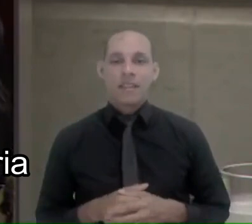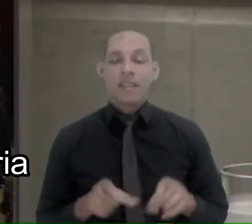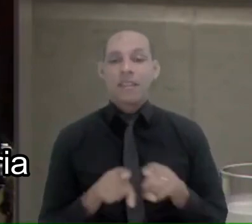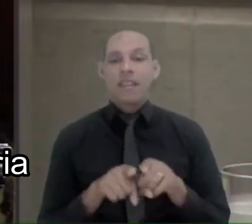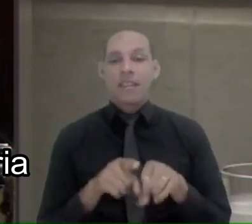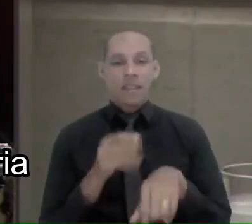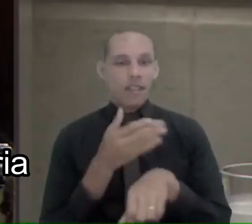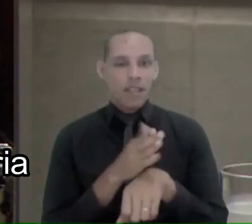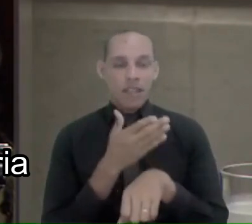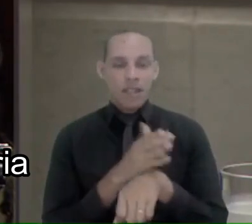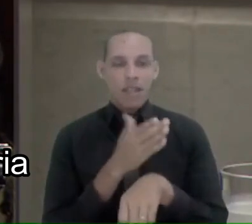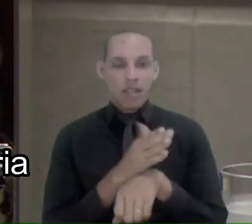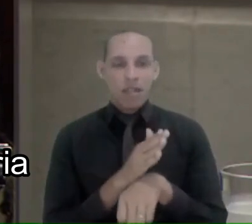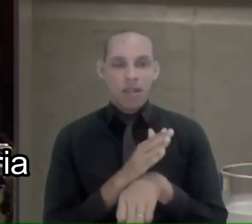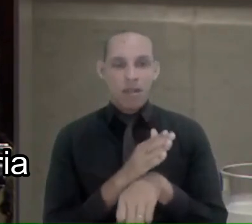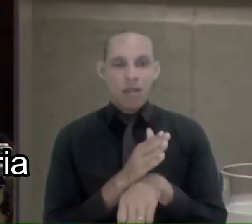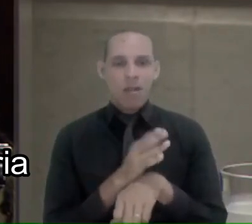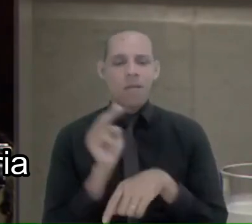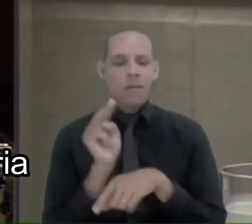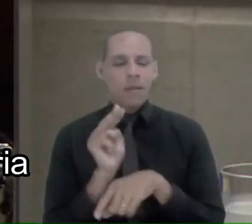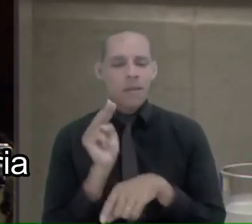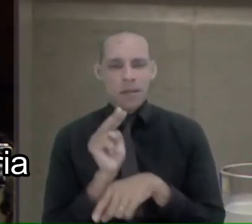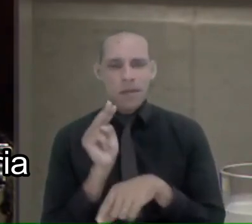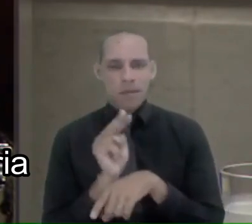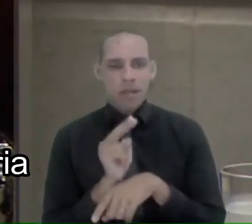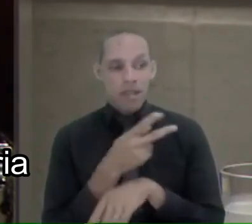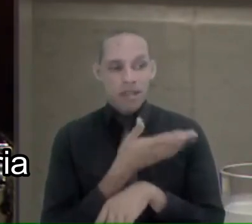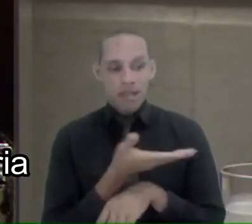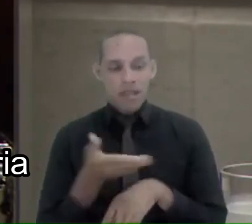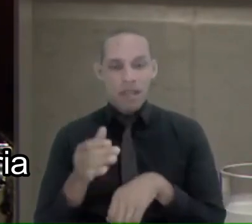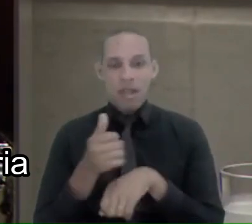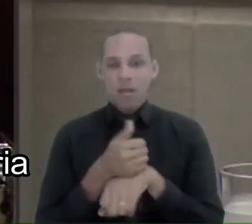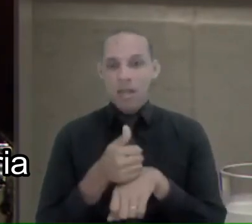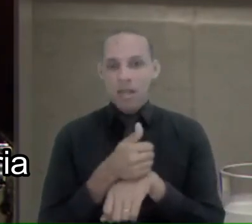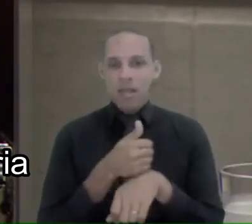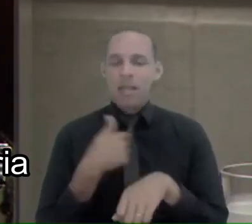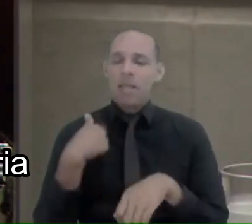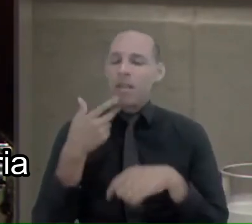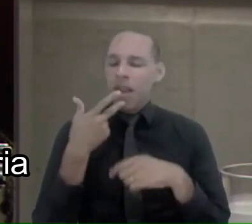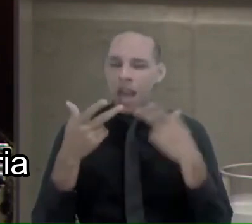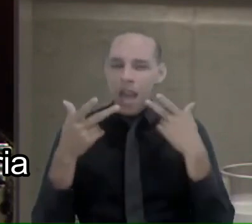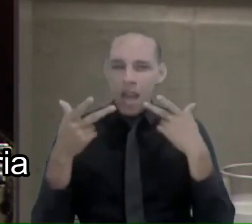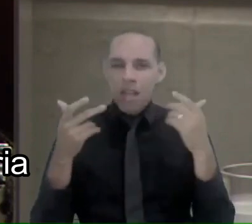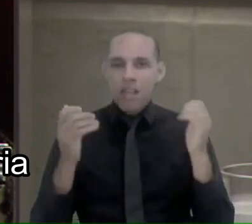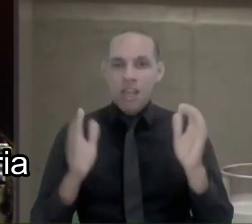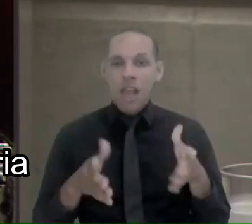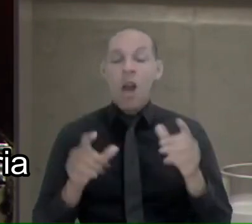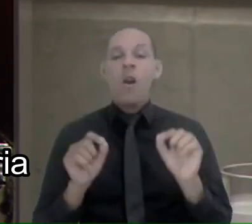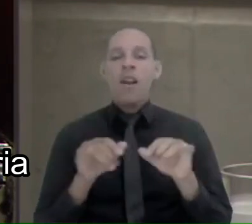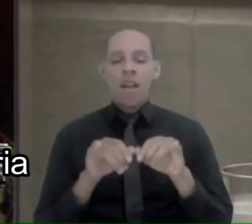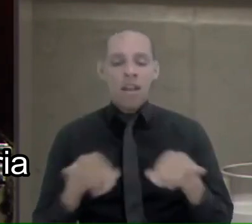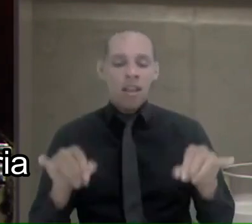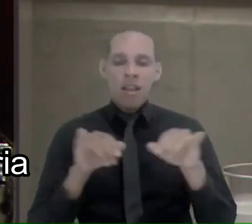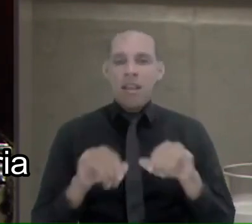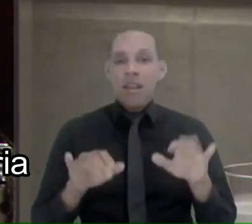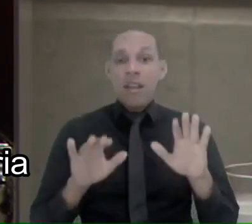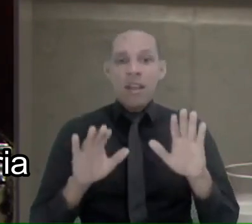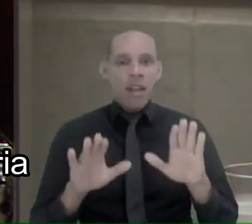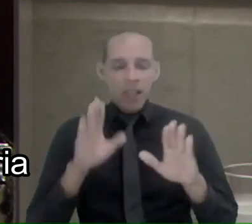o treinamento, supervisão dos profissionais, já falei um pouco quando falei sobre a divulgação, mas a nossa